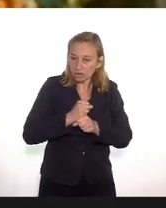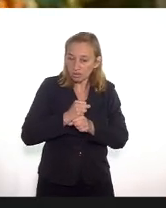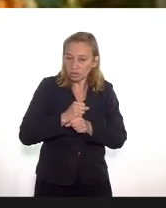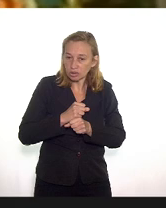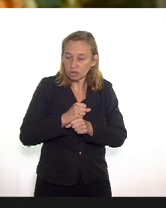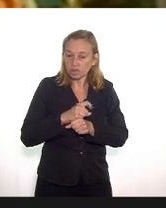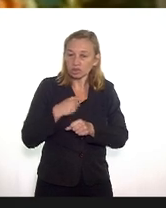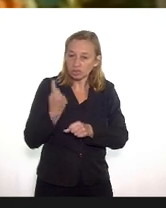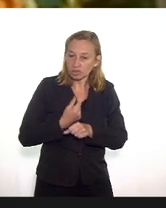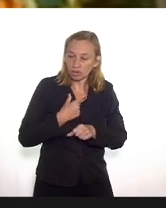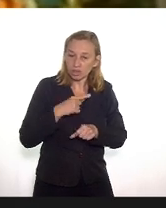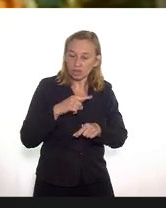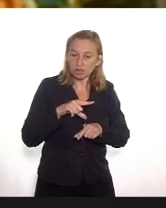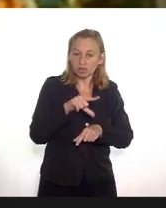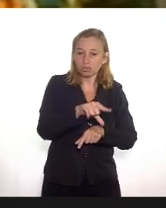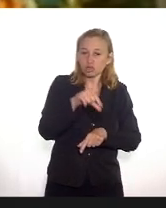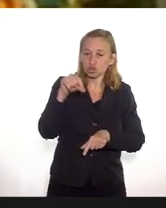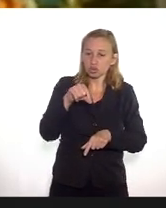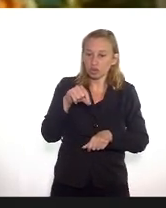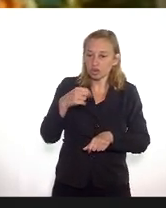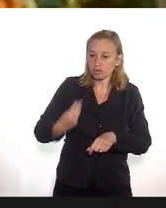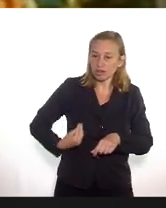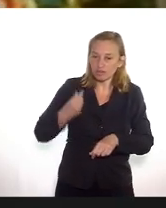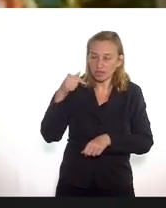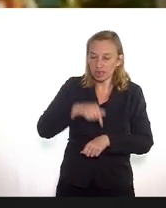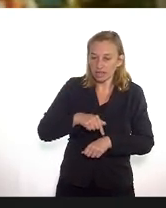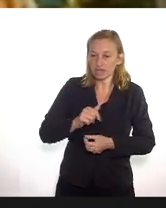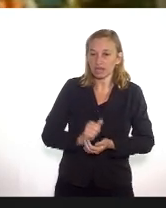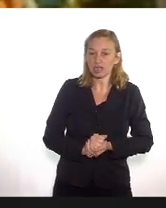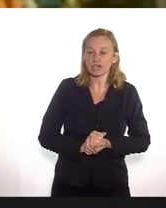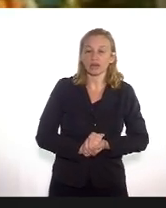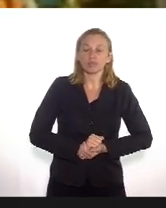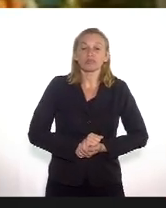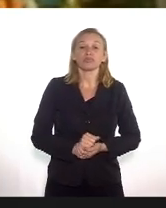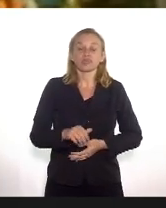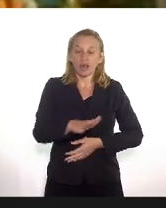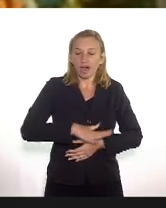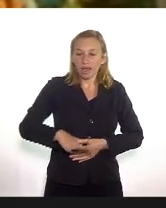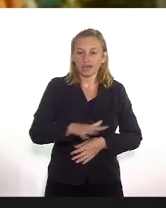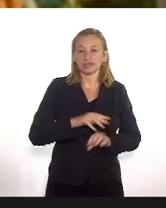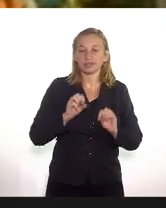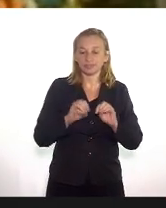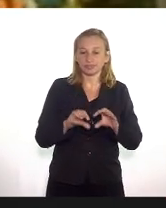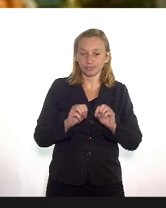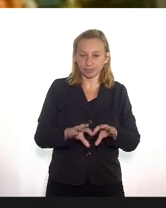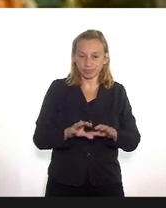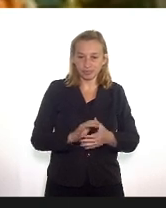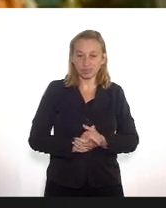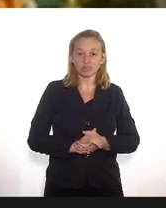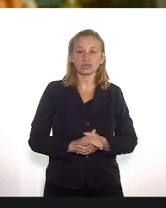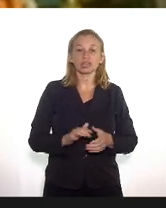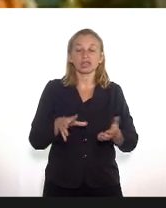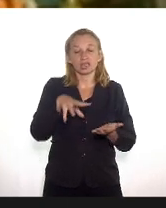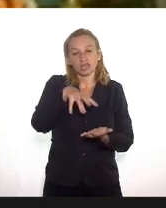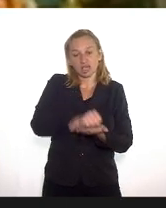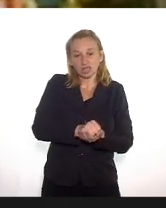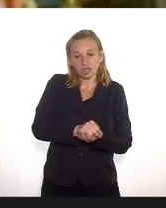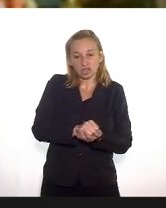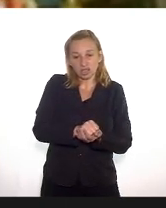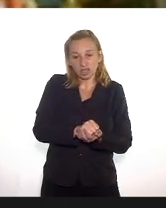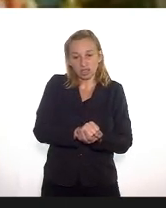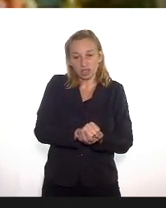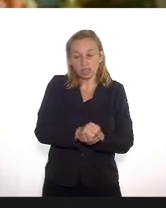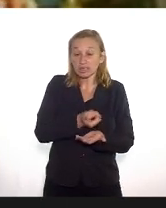dignamente e que honram o seu voto estão sempre de volta. E na área da educação não poderíamos deixar de registrar, ouviu?